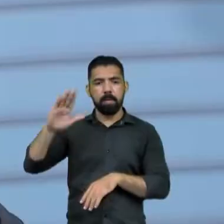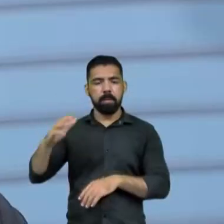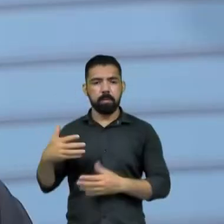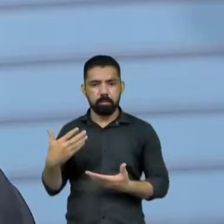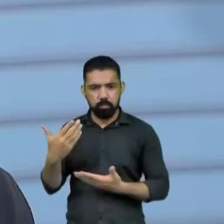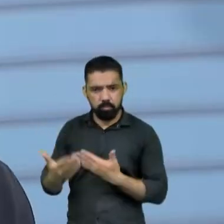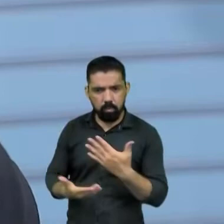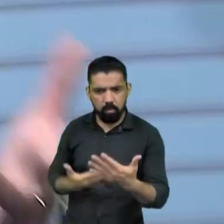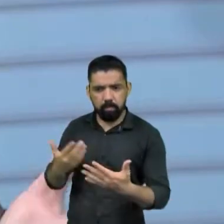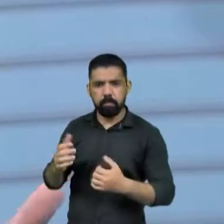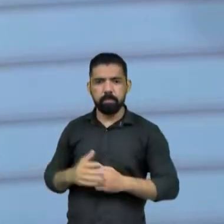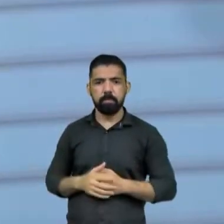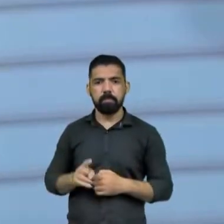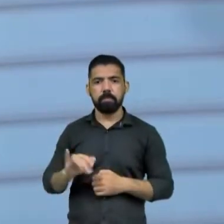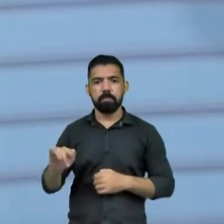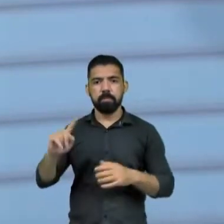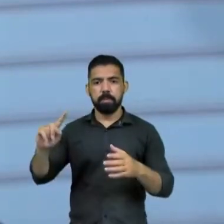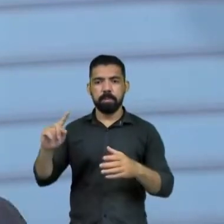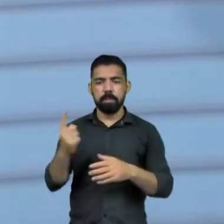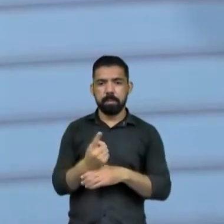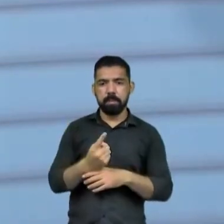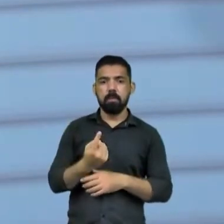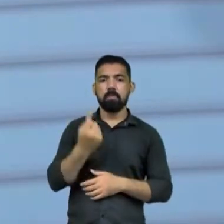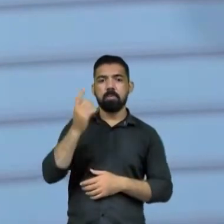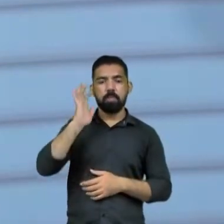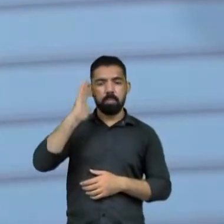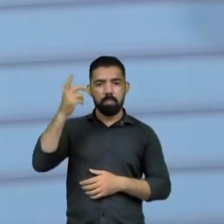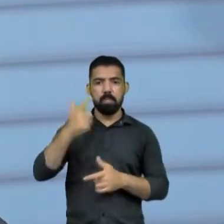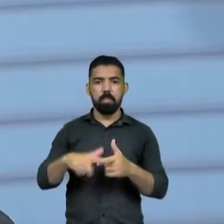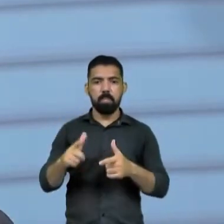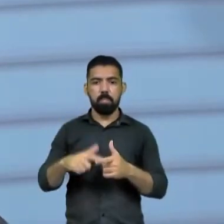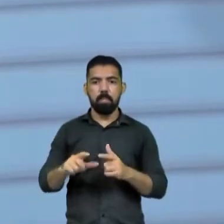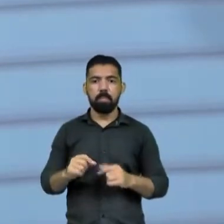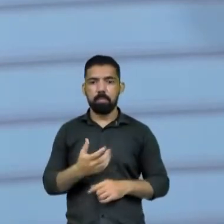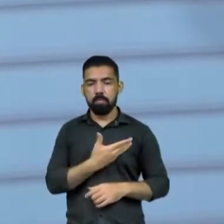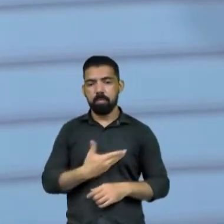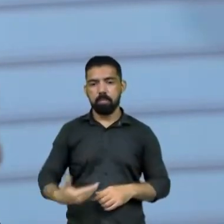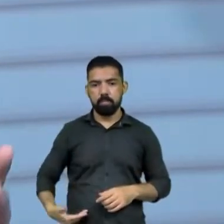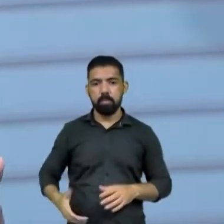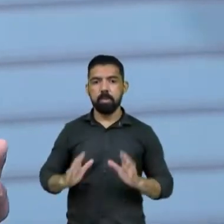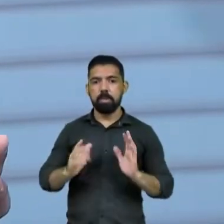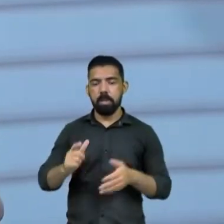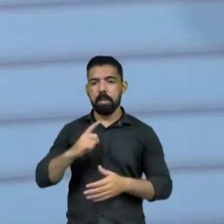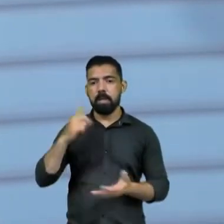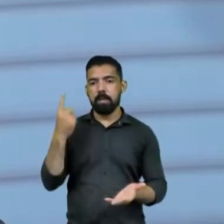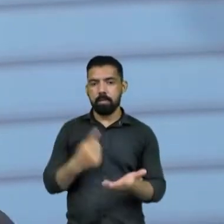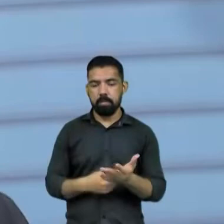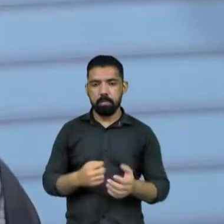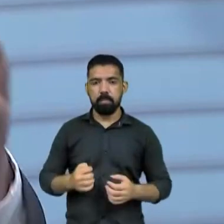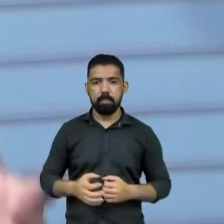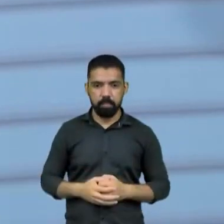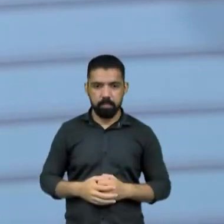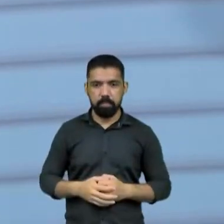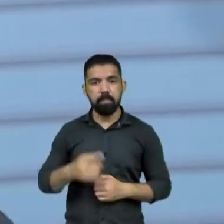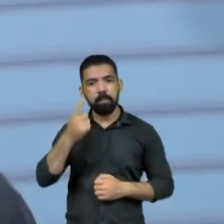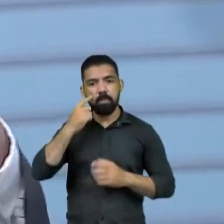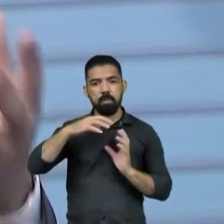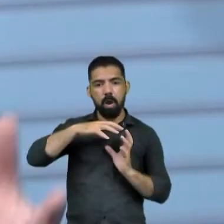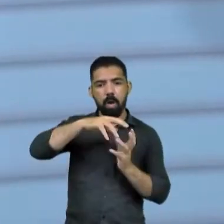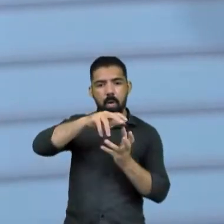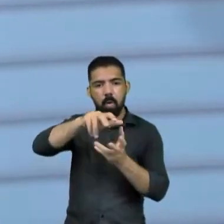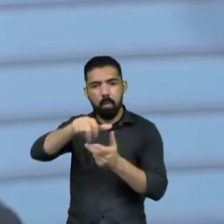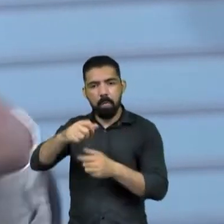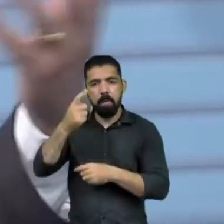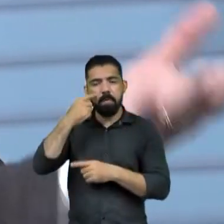envolvente e que vai trazer uma solução pro planeta num governo mundial então isso tá sendo planejado tá sendo você vê a globalização as